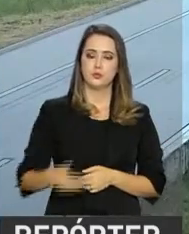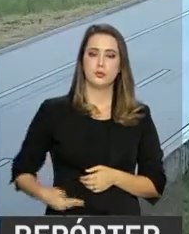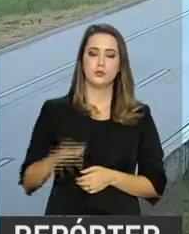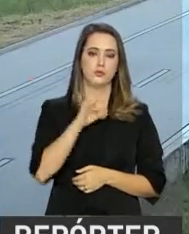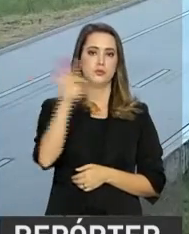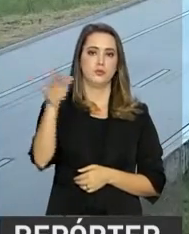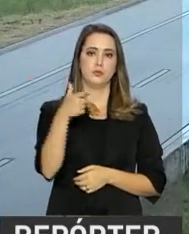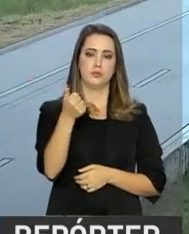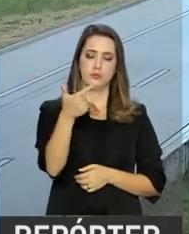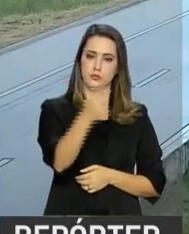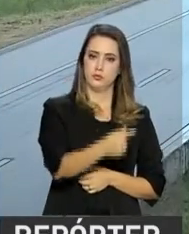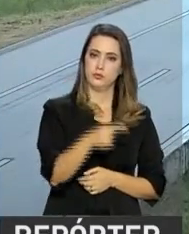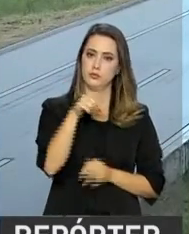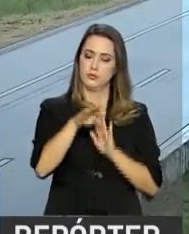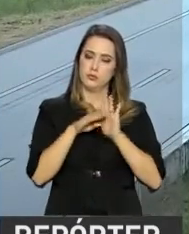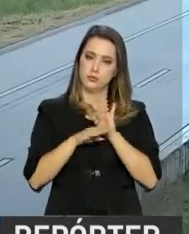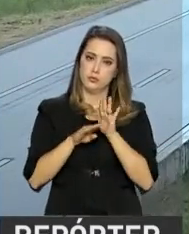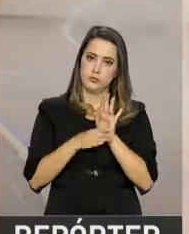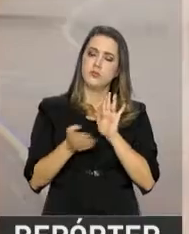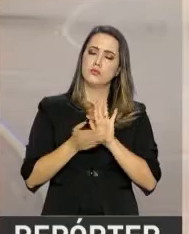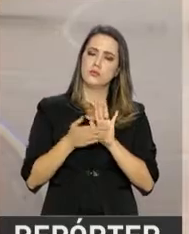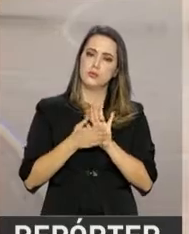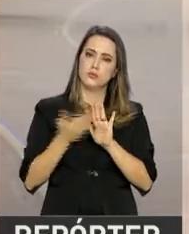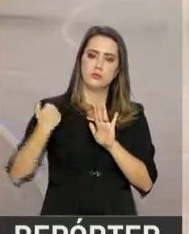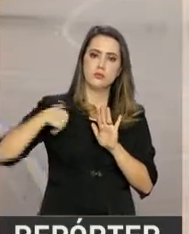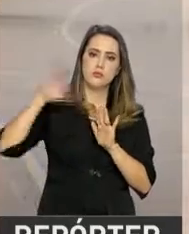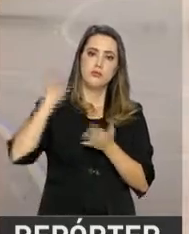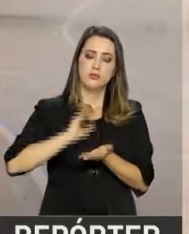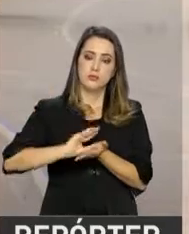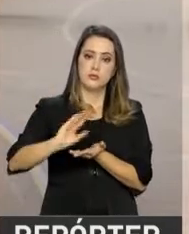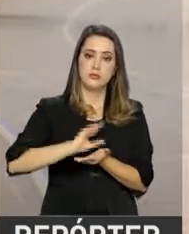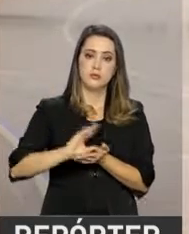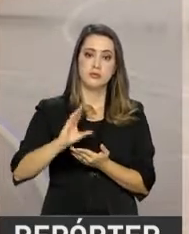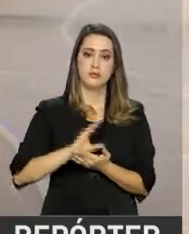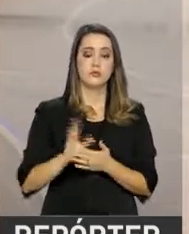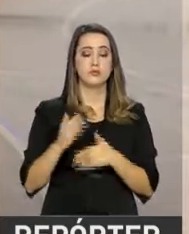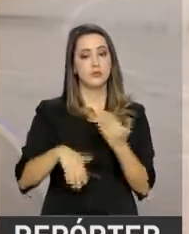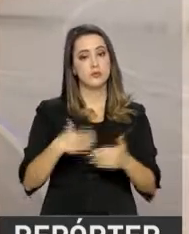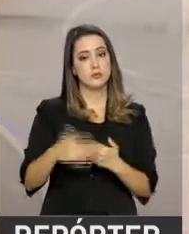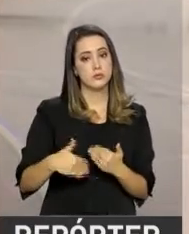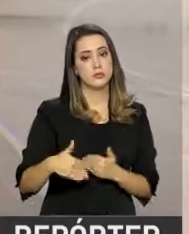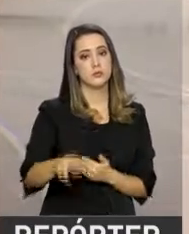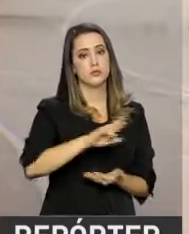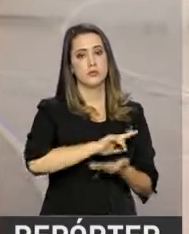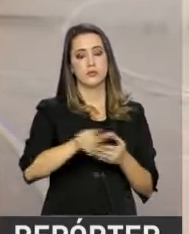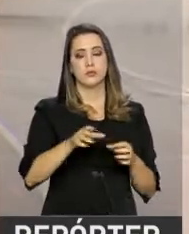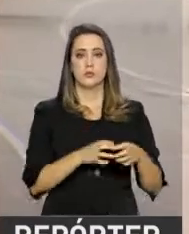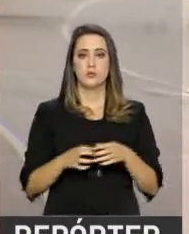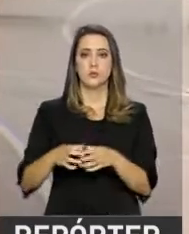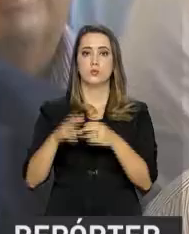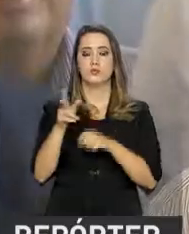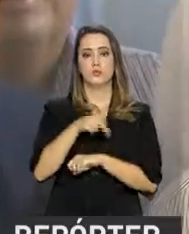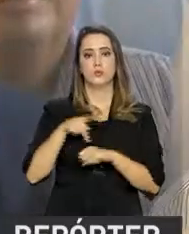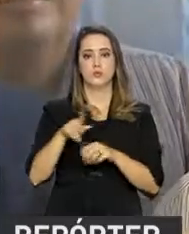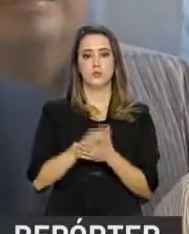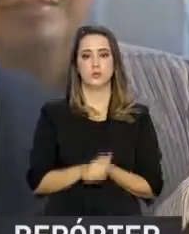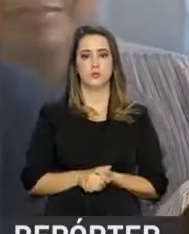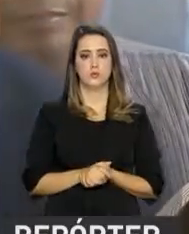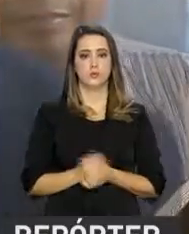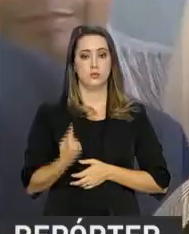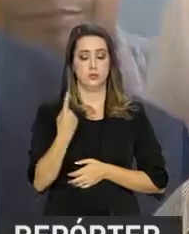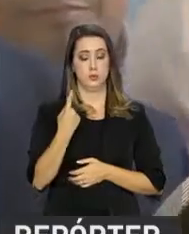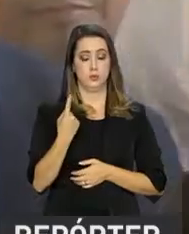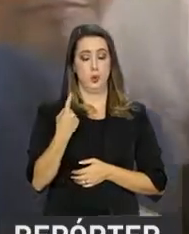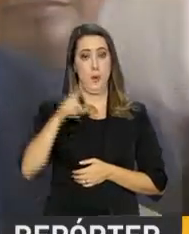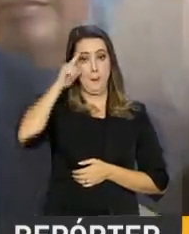2017 o programa propõe mais investimento e desenvolvimento em vários setores do país uma determinação